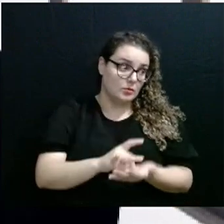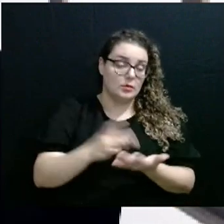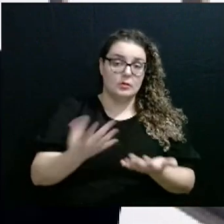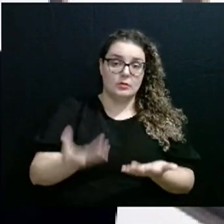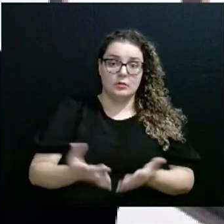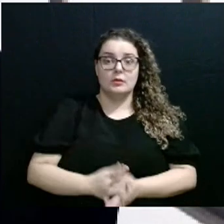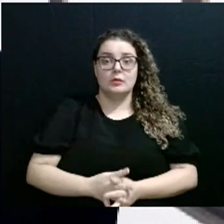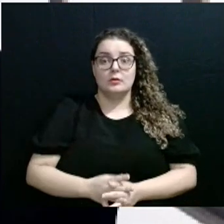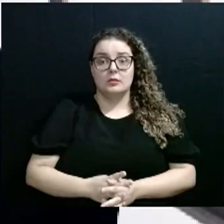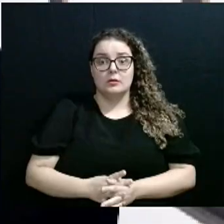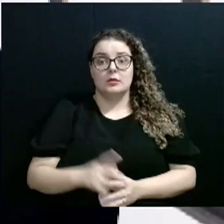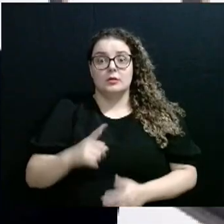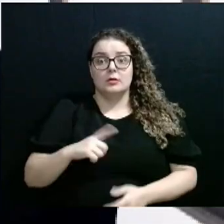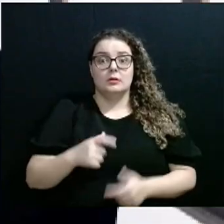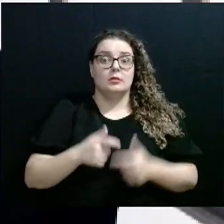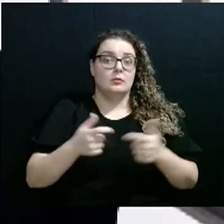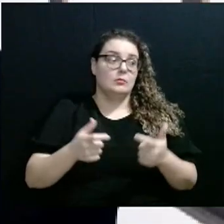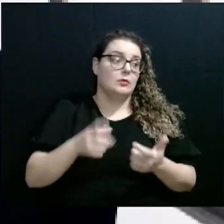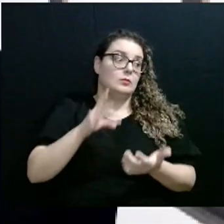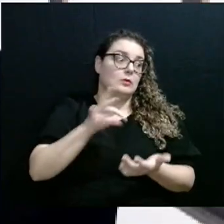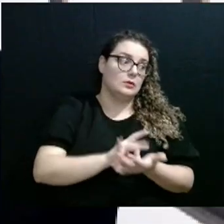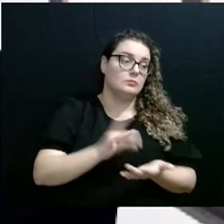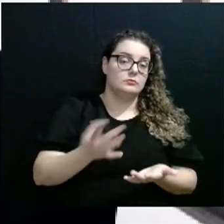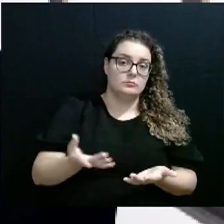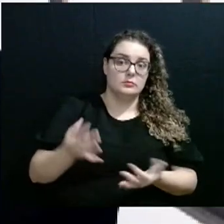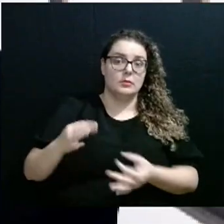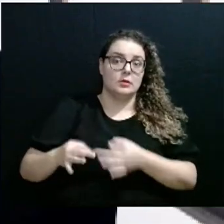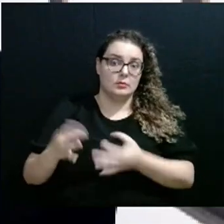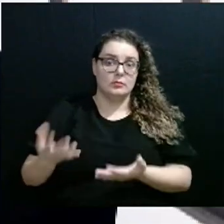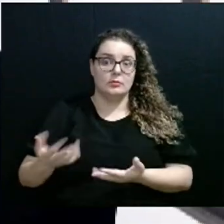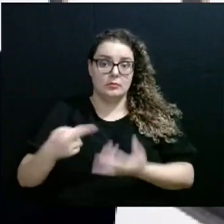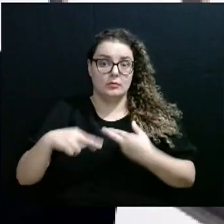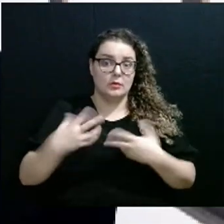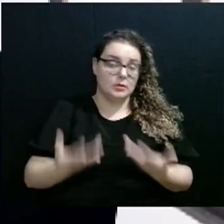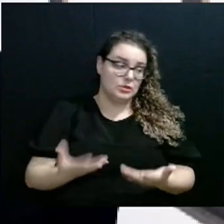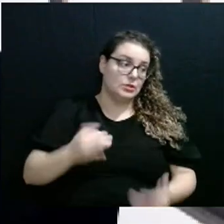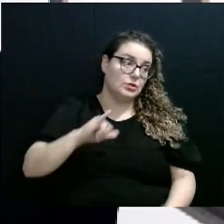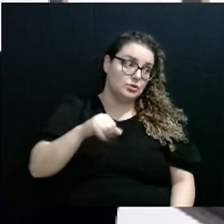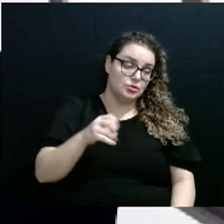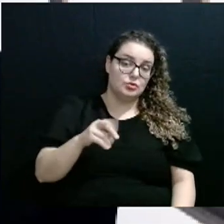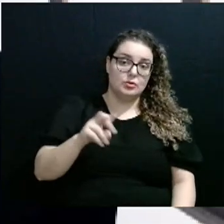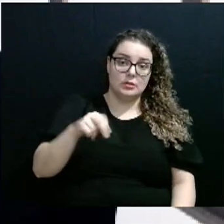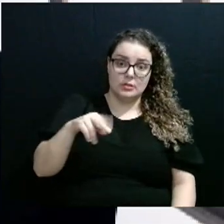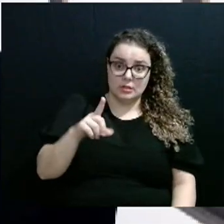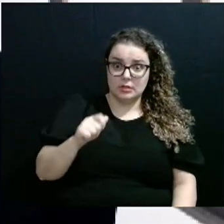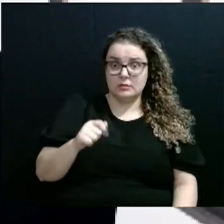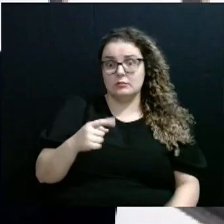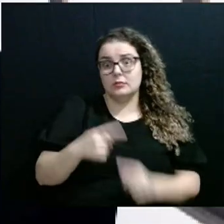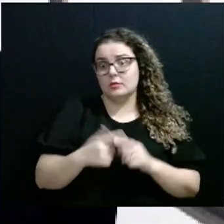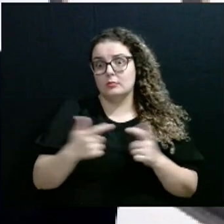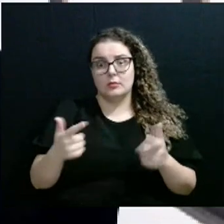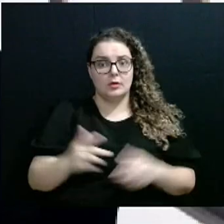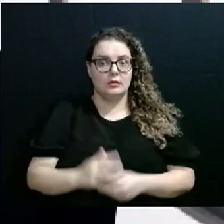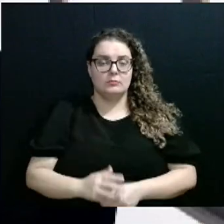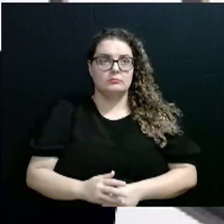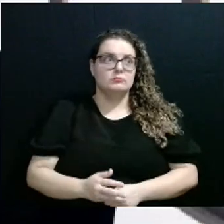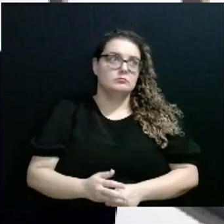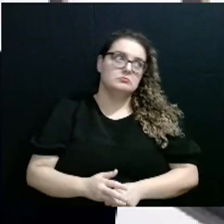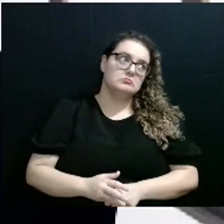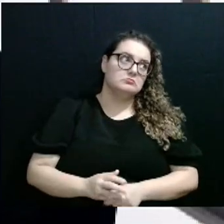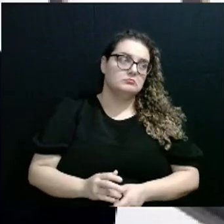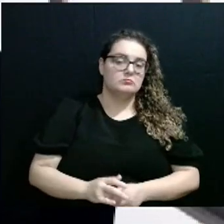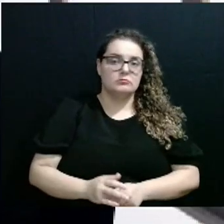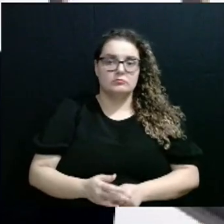da judicialização, sobretudo nessa questão de jornada, porque hoje ela já é o maior, acho que talvez seja o número 1